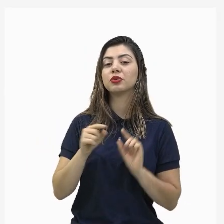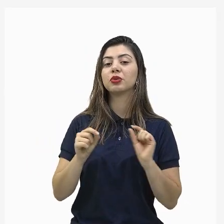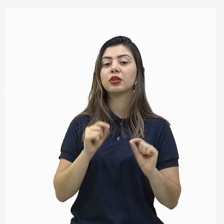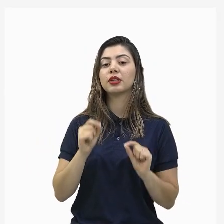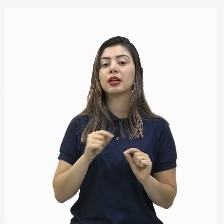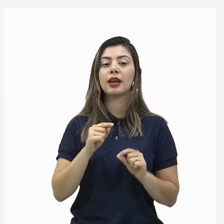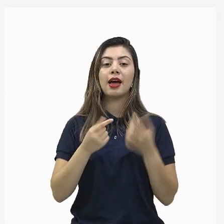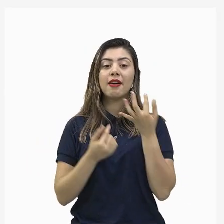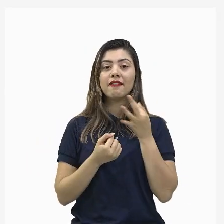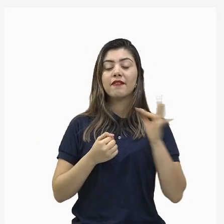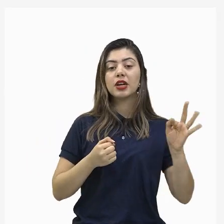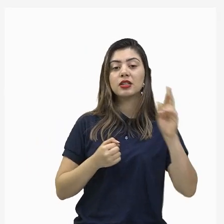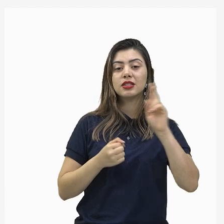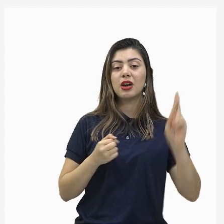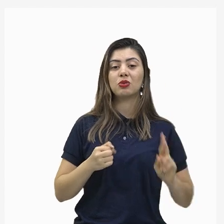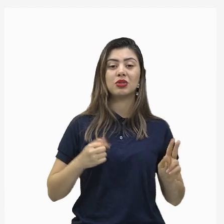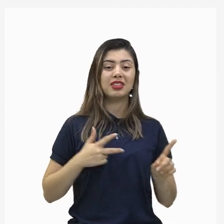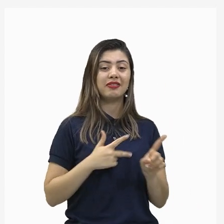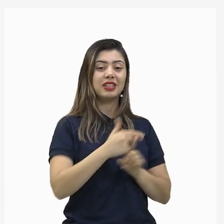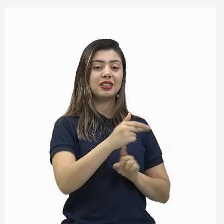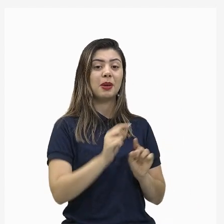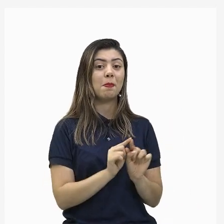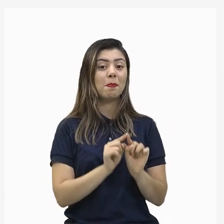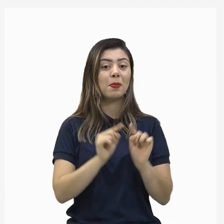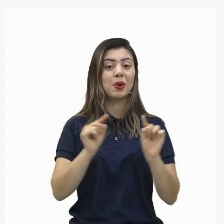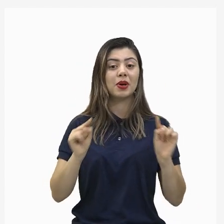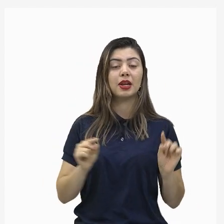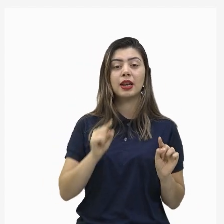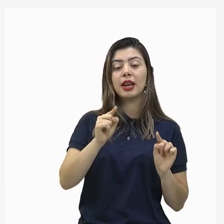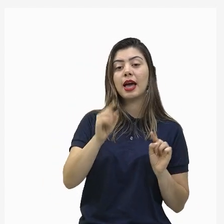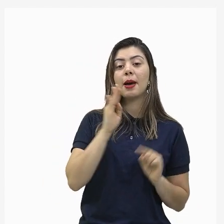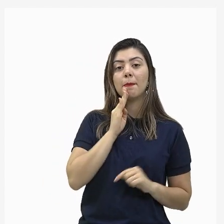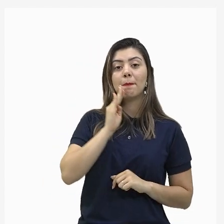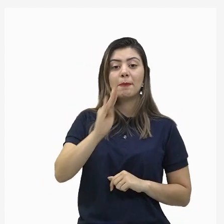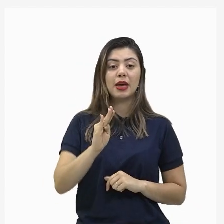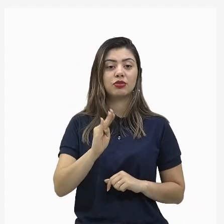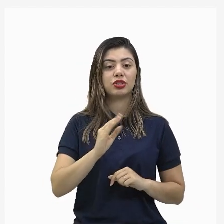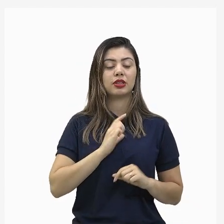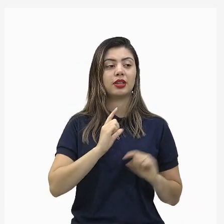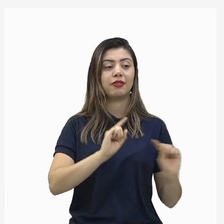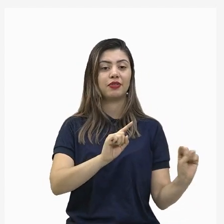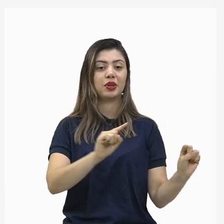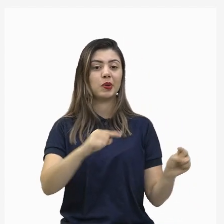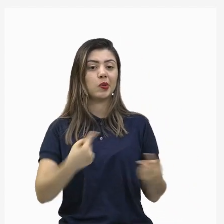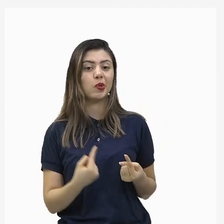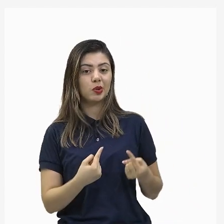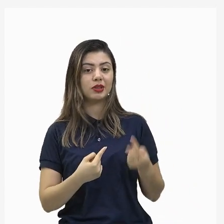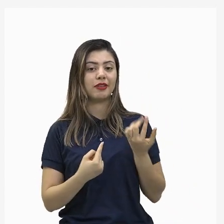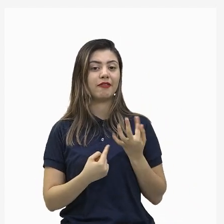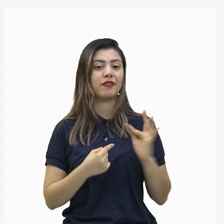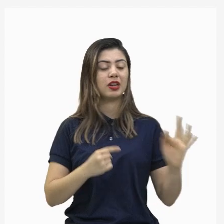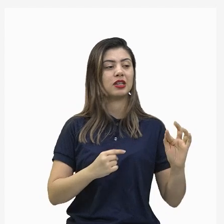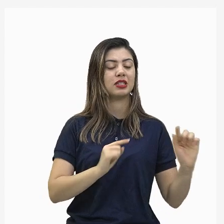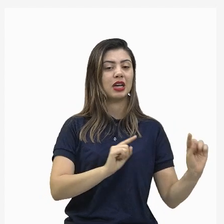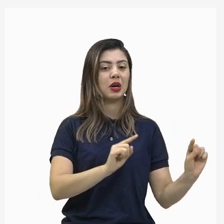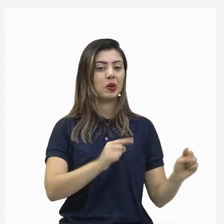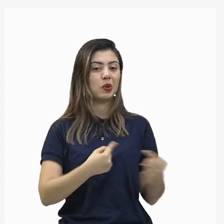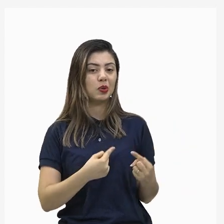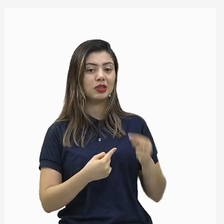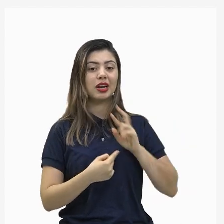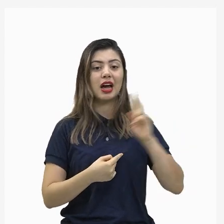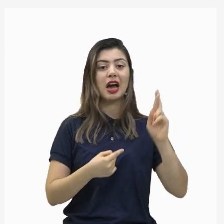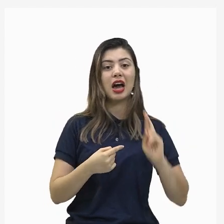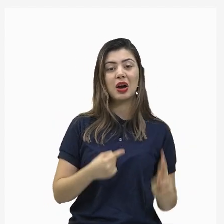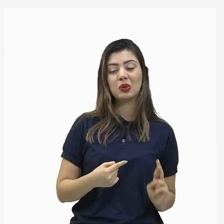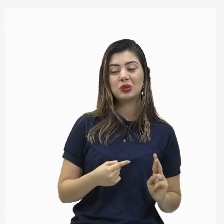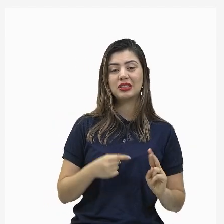derrotar rapidamente a França e a Rússia, mas a invasão da Bélgica, a resistência francesa e a mobilização